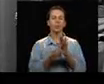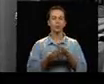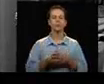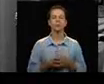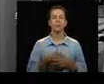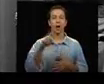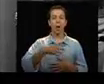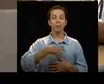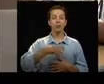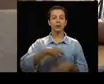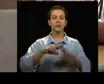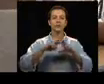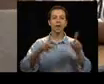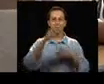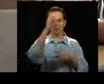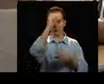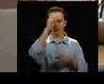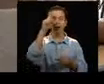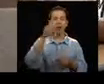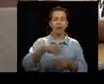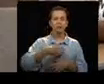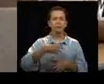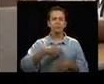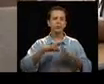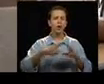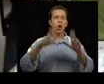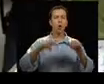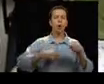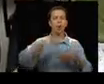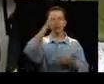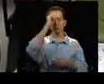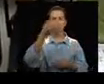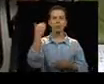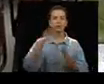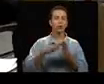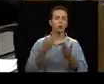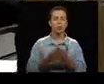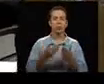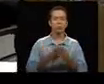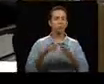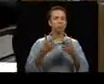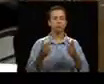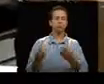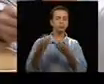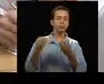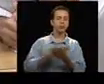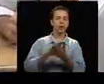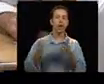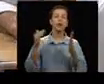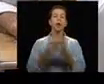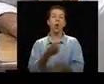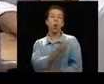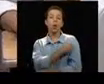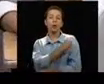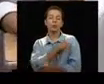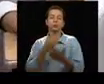sou o educador. É uma maneira diferente de aprender, entendeu? É uma maneira que eu não aprendi assim na escola,